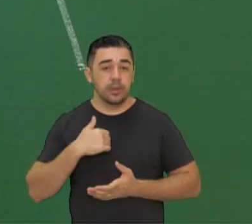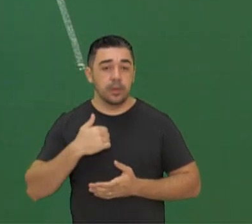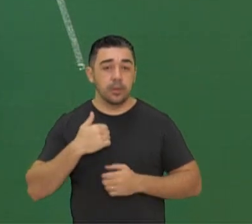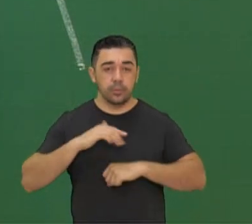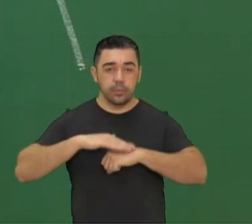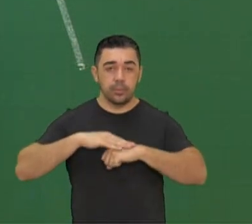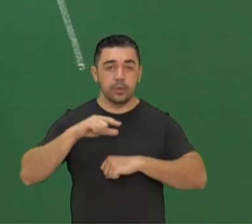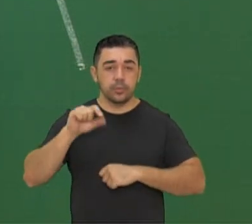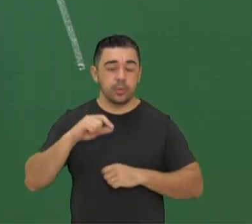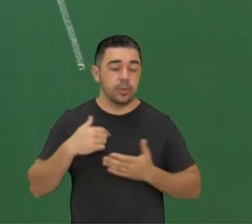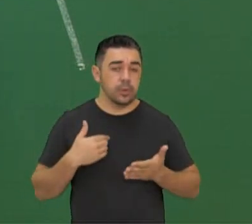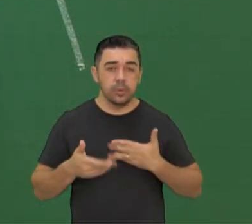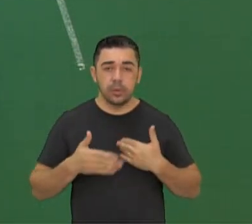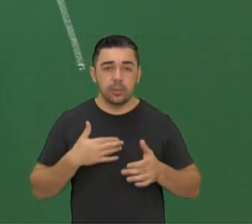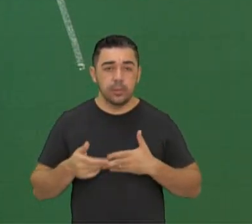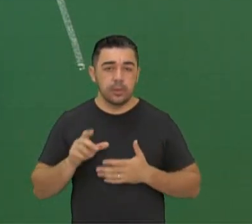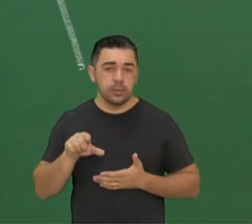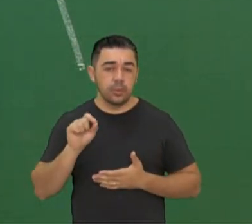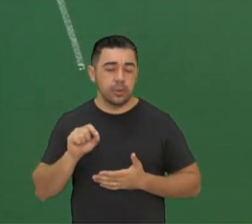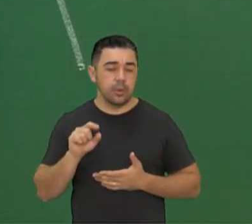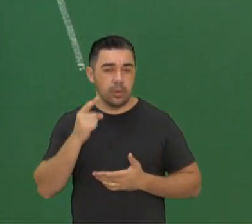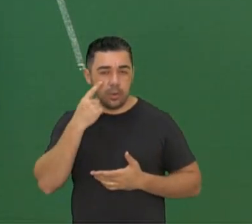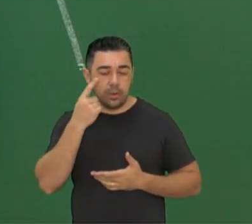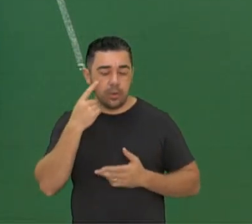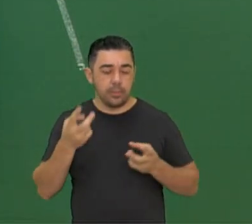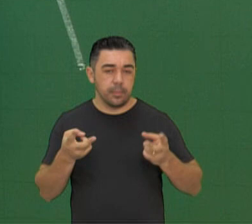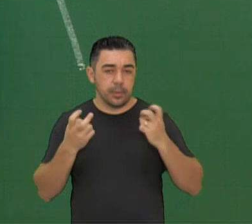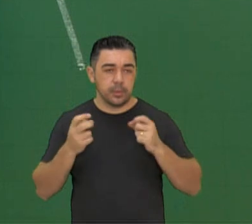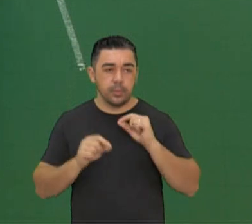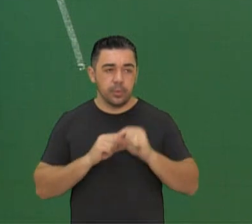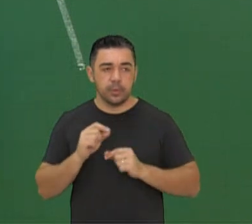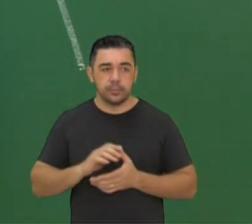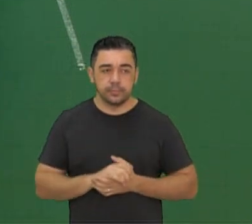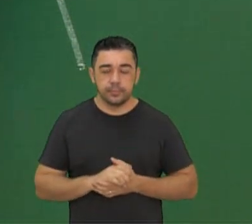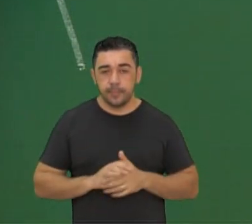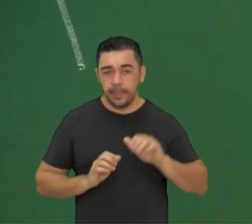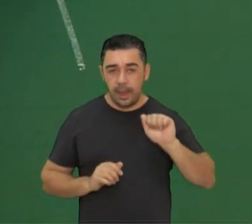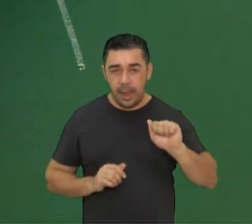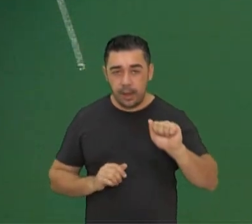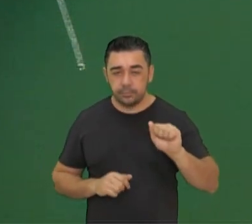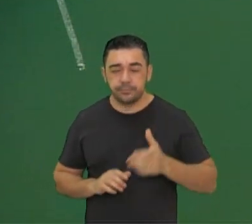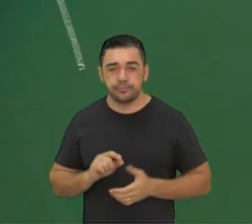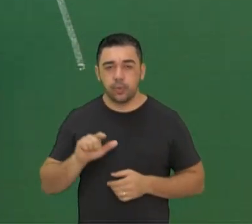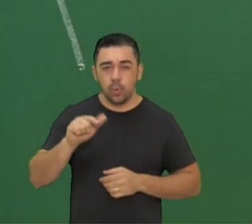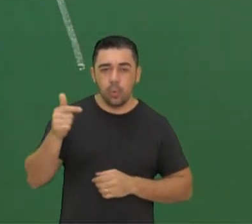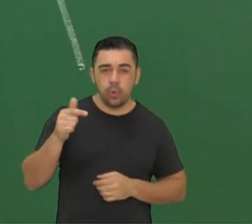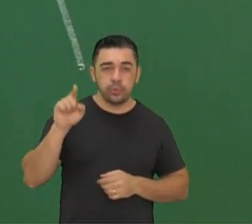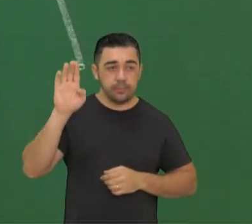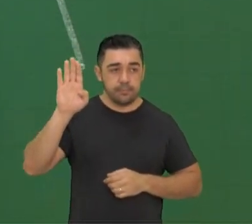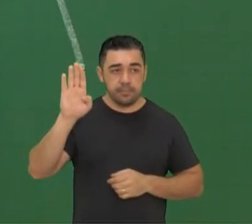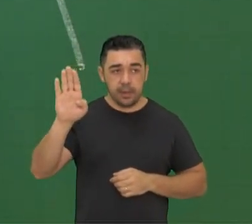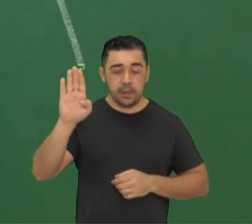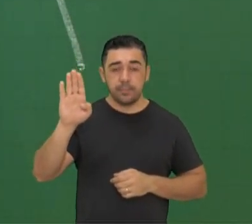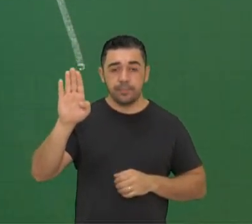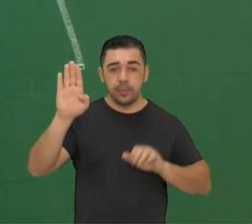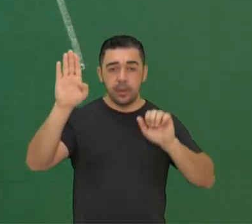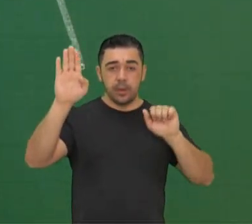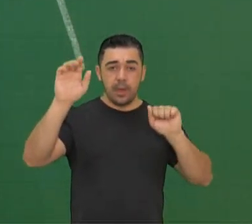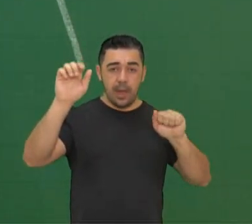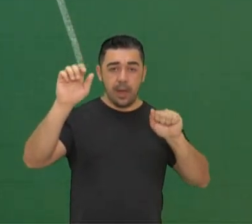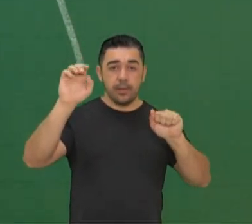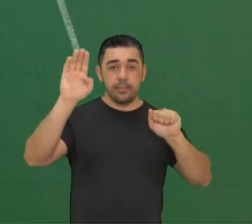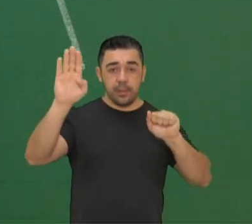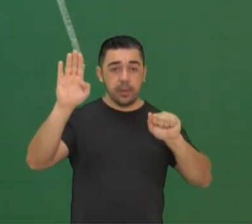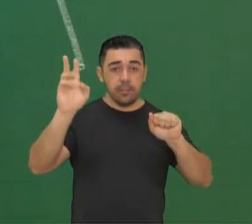Mas independente da escolha que eu fizer, repare, esse ângulo aqui, que eu vou chamar de A, e esse ângulo aqui que eu vou chamar de B, eles têm a mesma